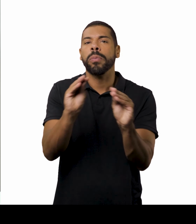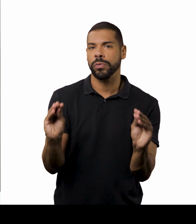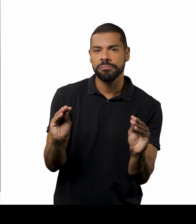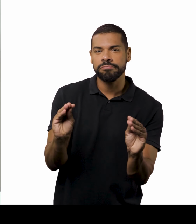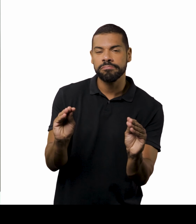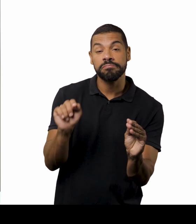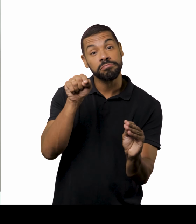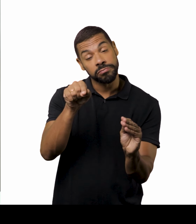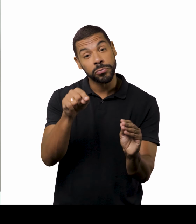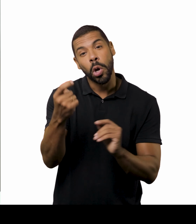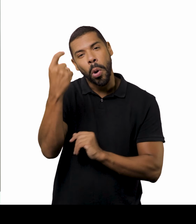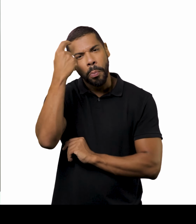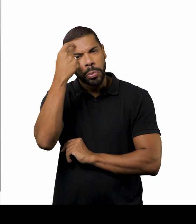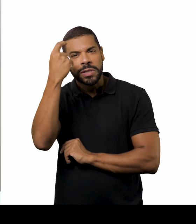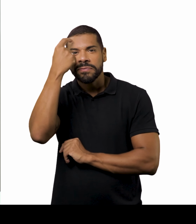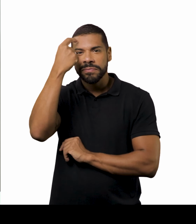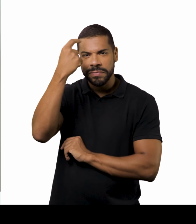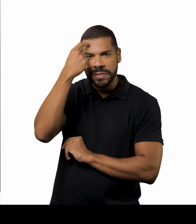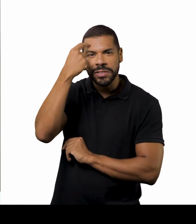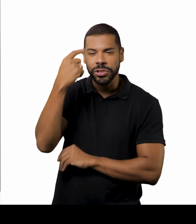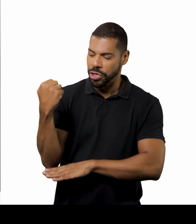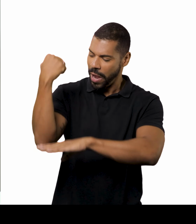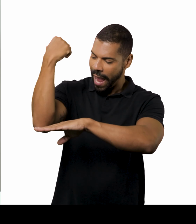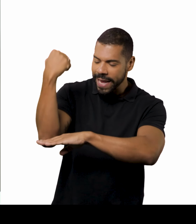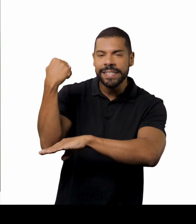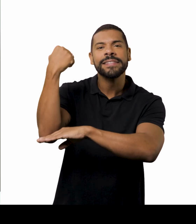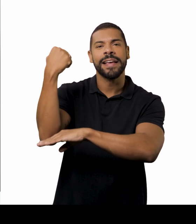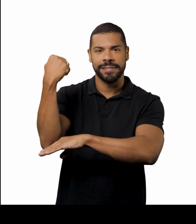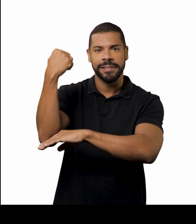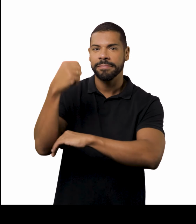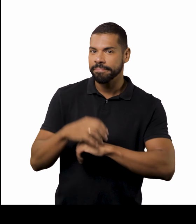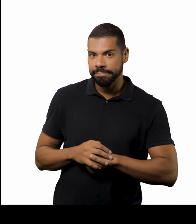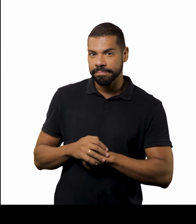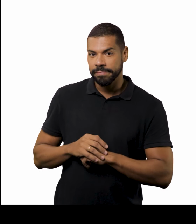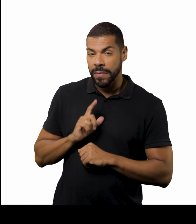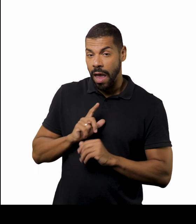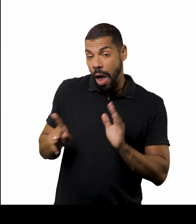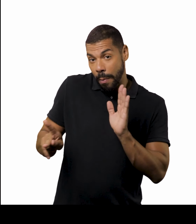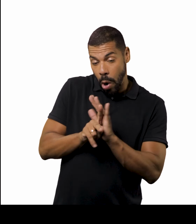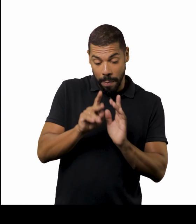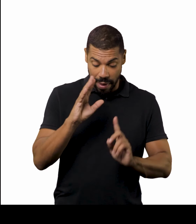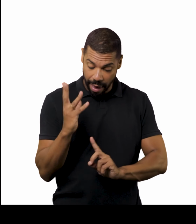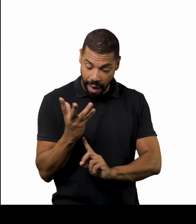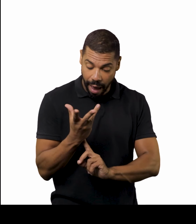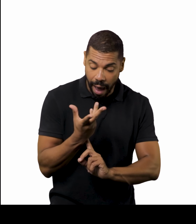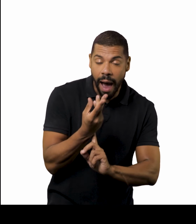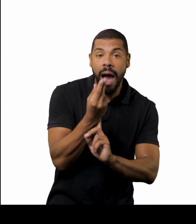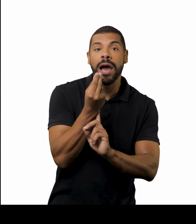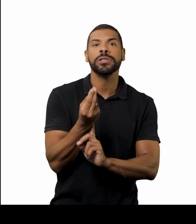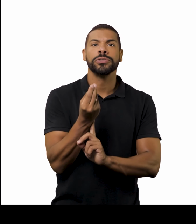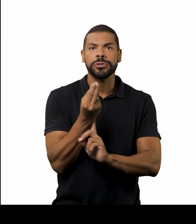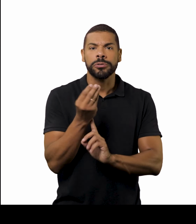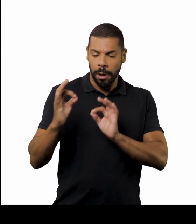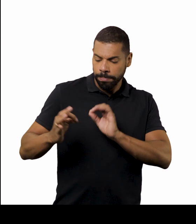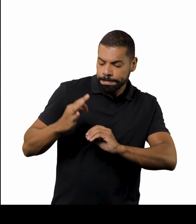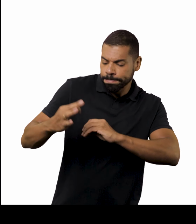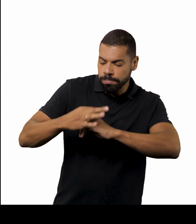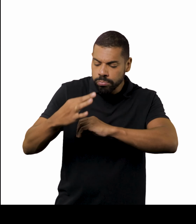também é um pouco daquilo que eu chamo desse ato de resistência que a própria arte e o próprio ato de